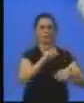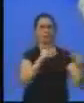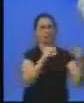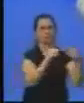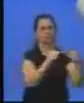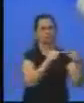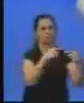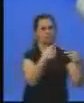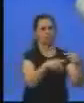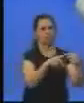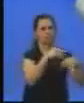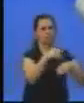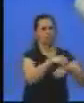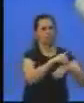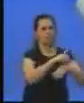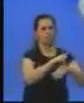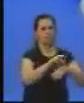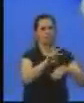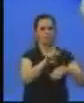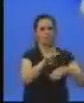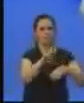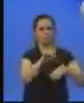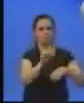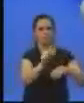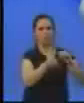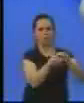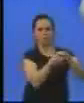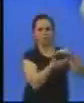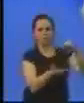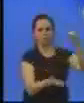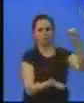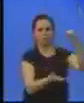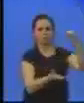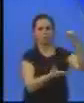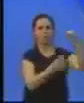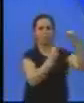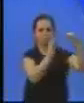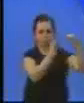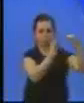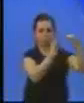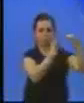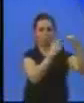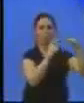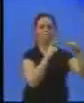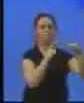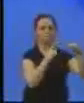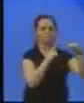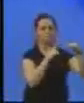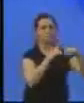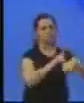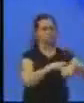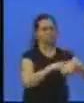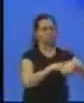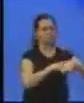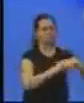por derivada do volume sobre a derivada do t. Então, é derivada do volume em relação ao tempo.